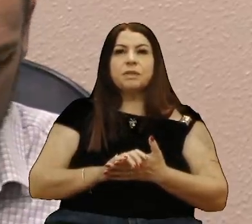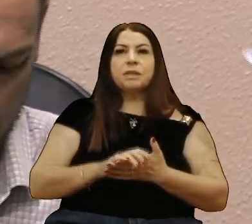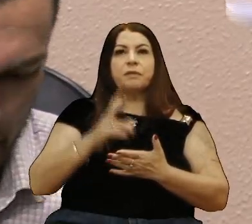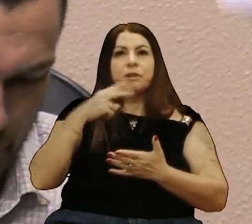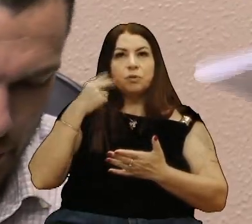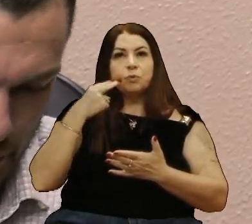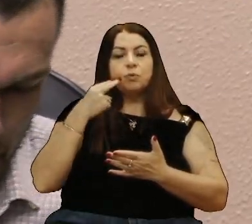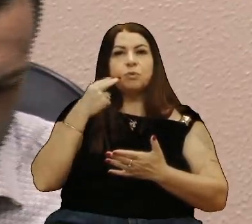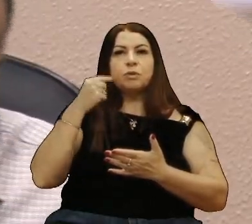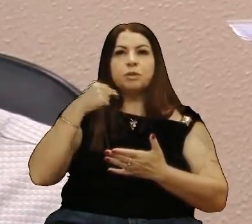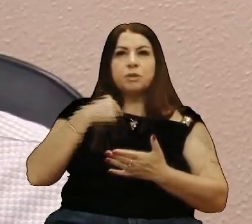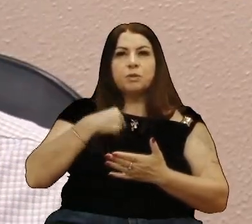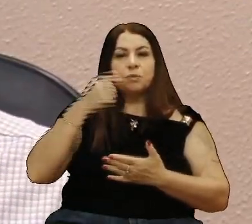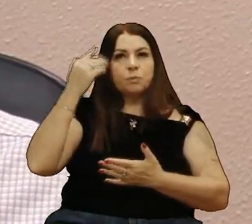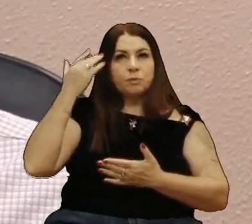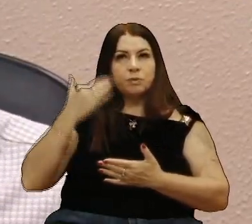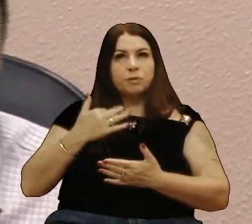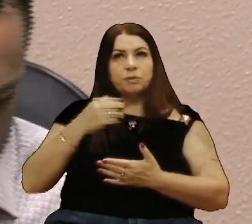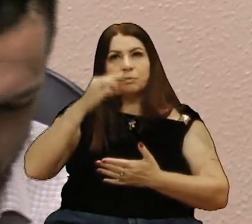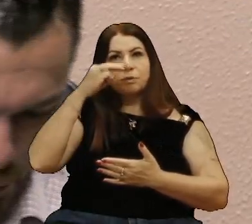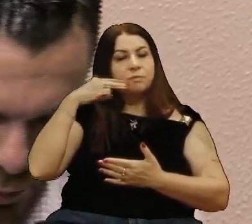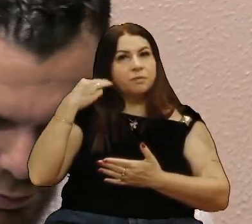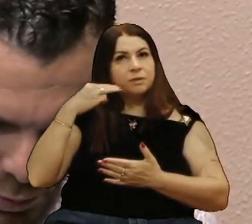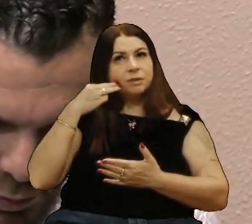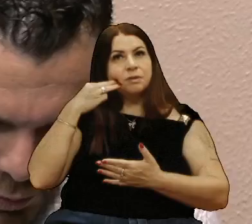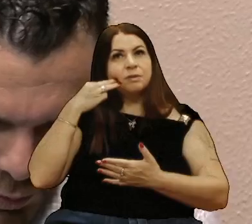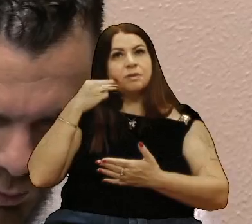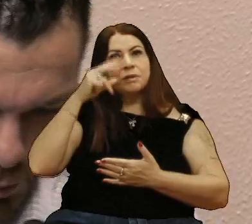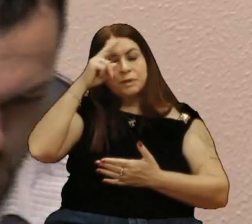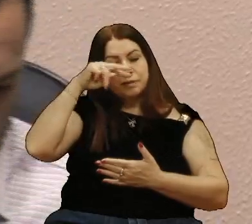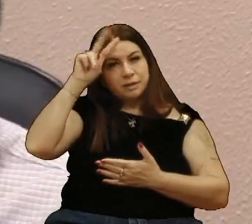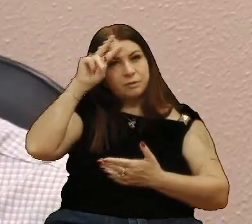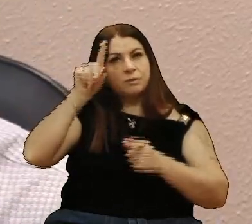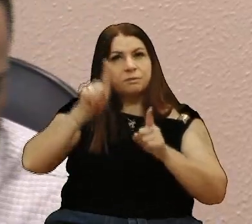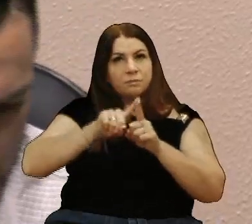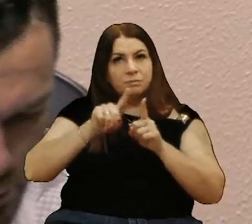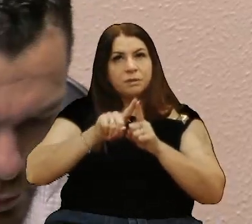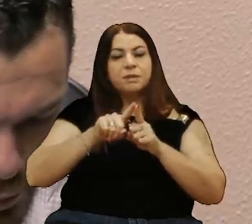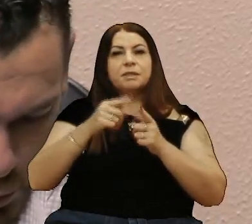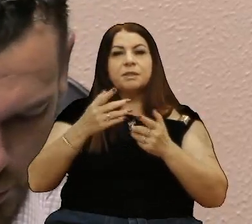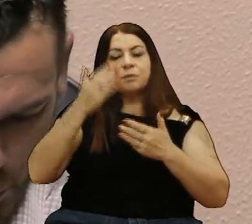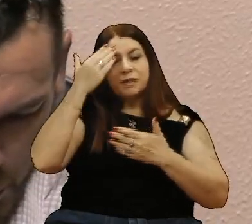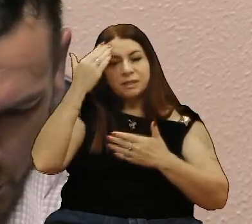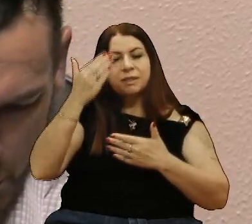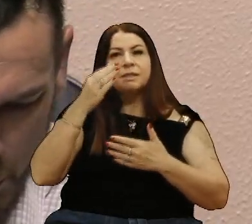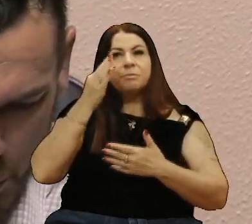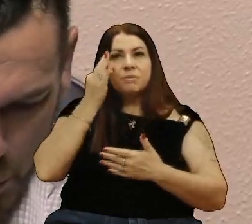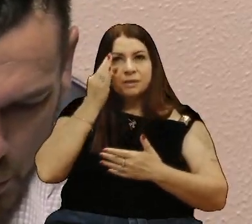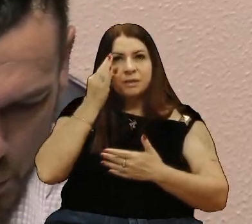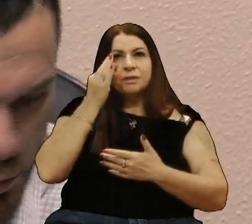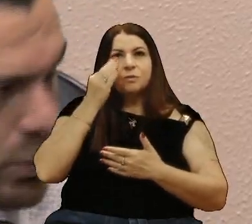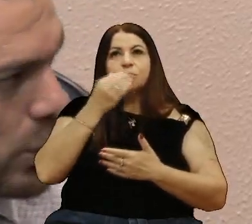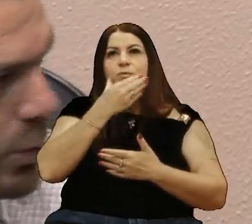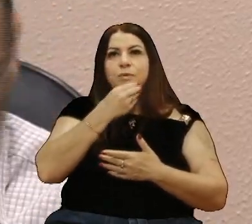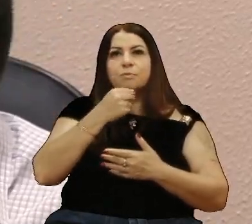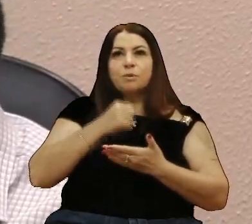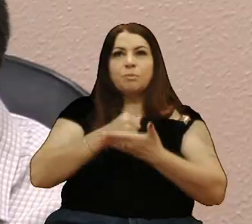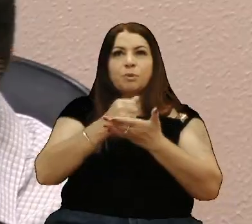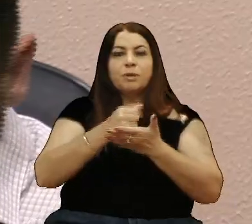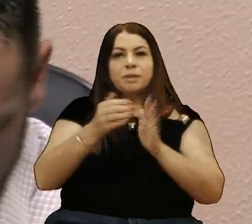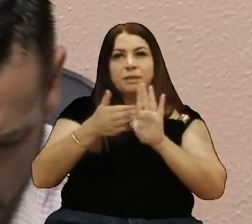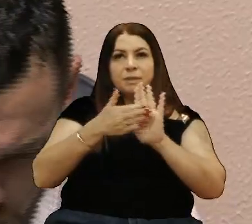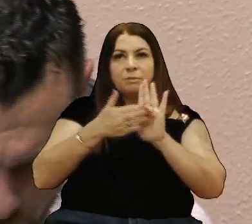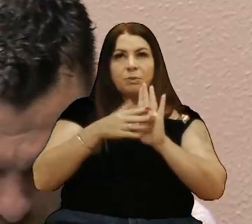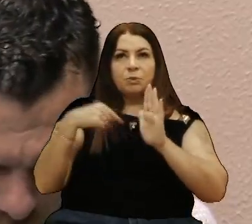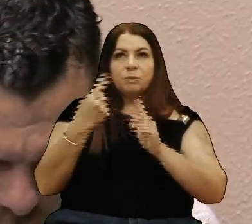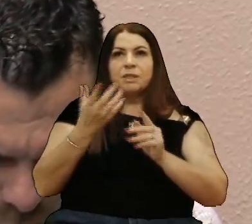vereadora, a vereadora Daiane Mello, a vereadora Marisol Santos, vereador Edson da Rosa também. Portanto, agradecemos a presença dos homens apoiando essa pauta, porque é assim